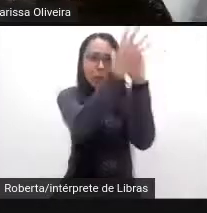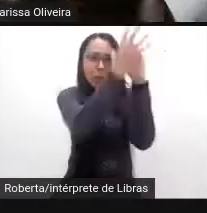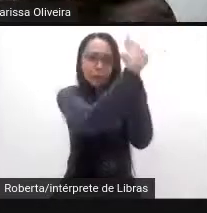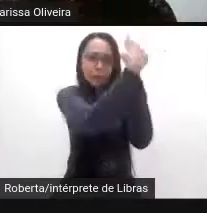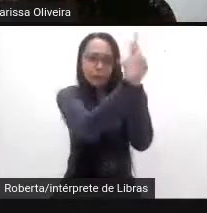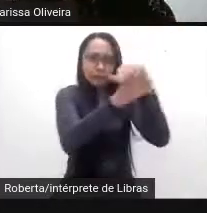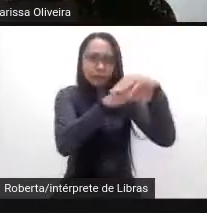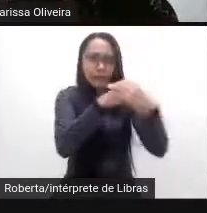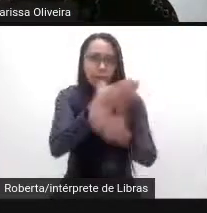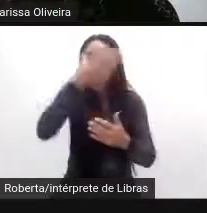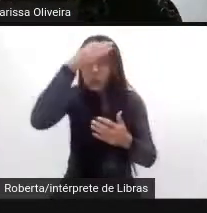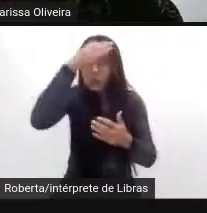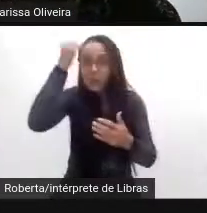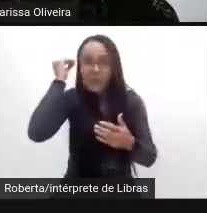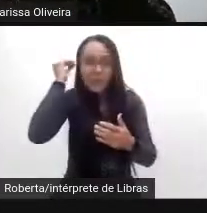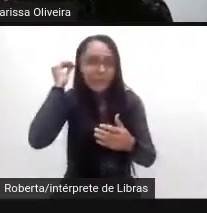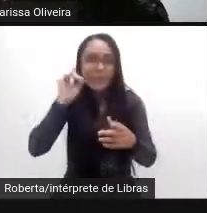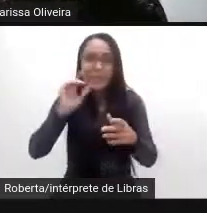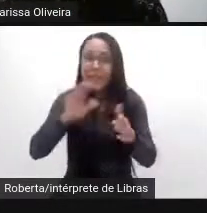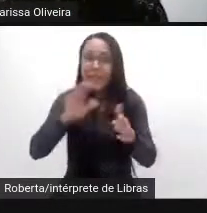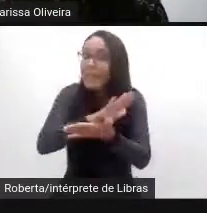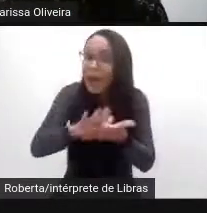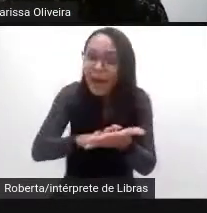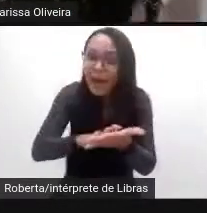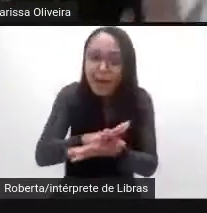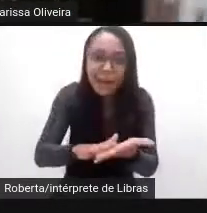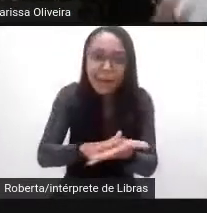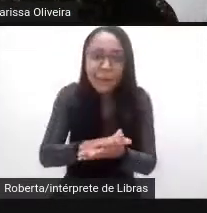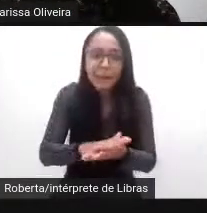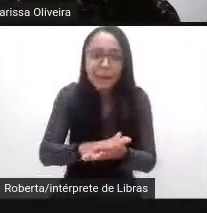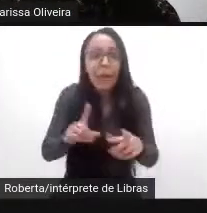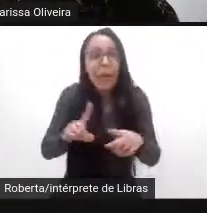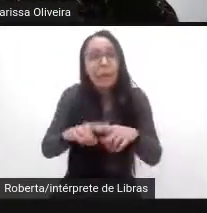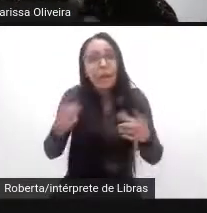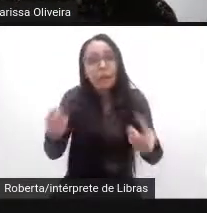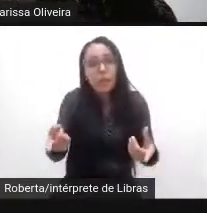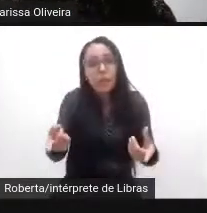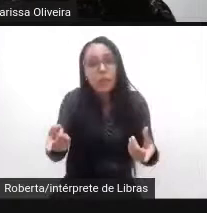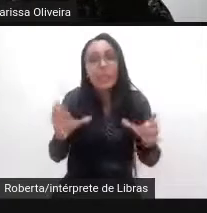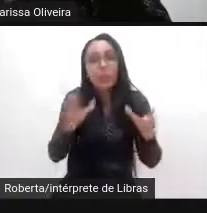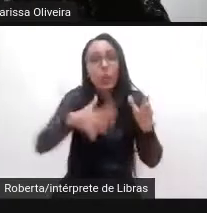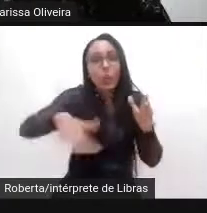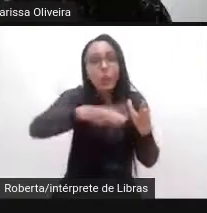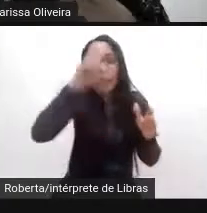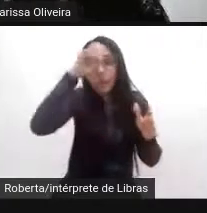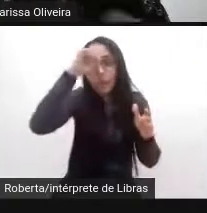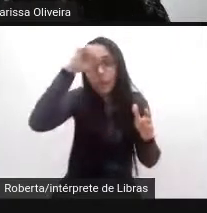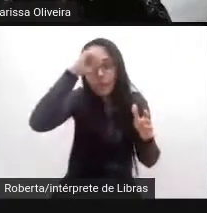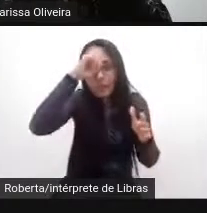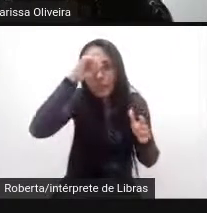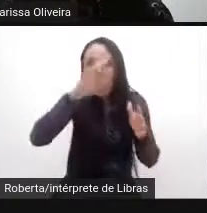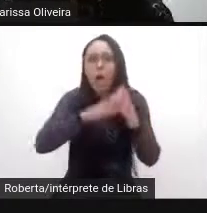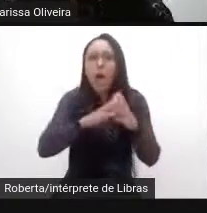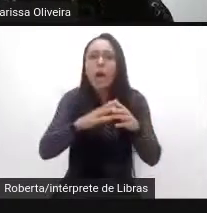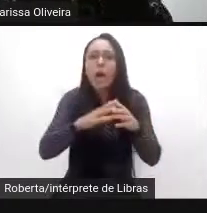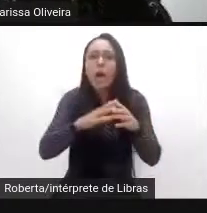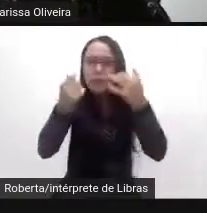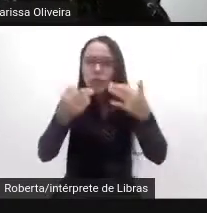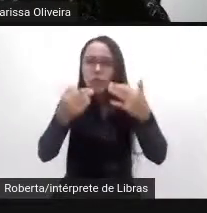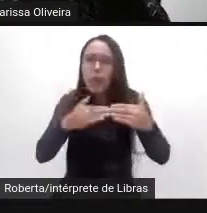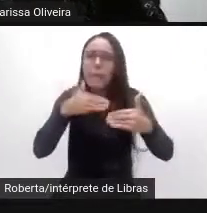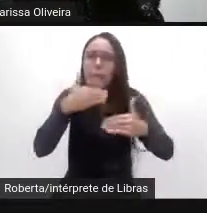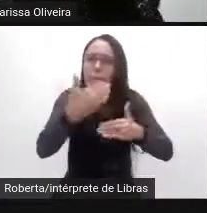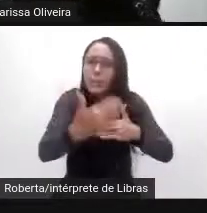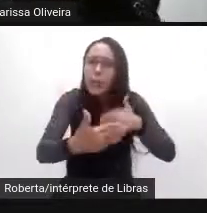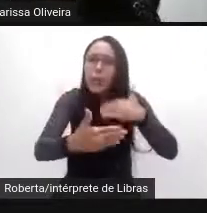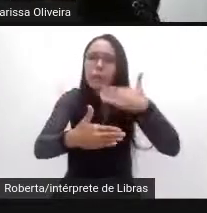nada. Mas aí, quando a gente está no meio hospitalar, a gente faz um passo a passo dessa lavagem das mãos para ser